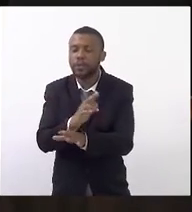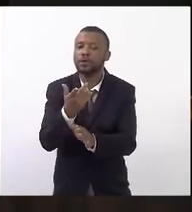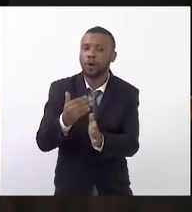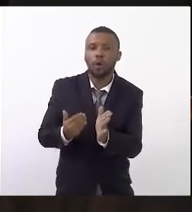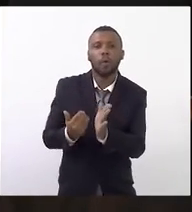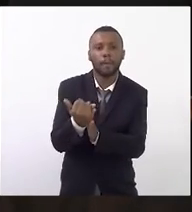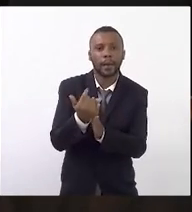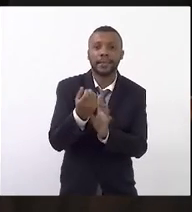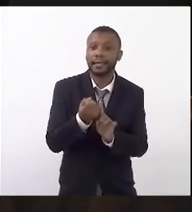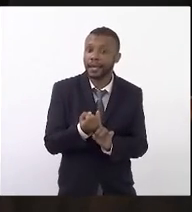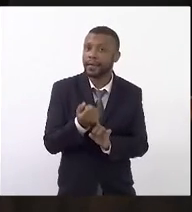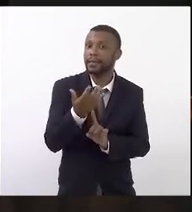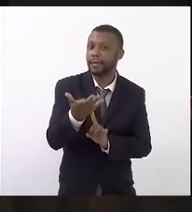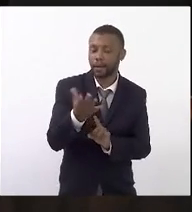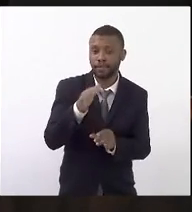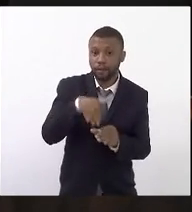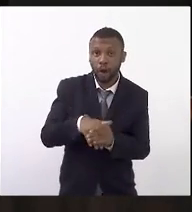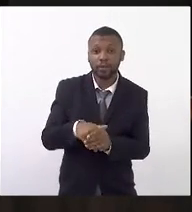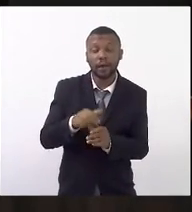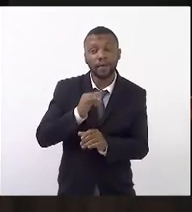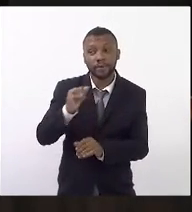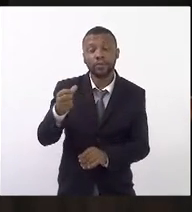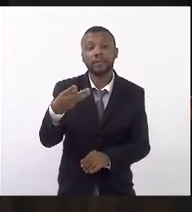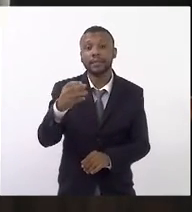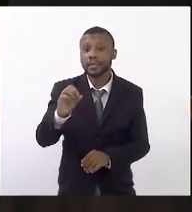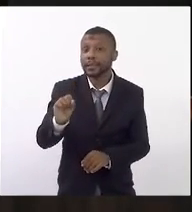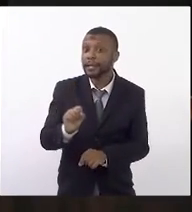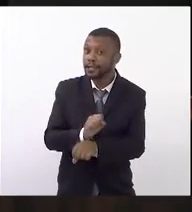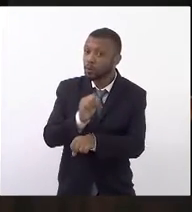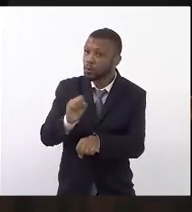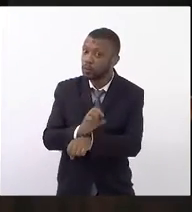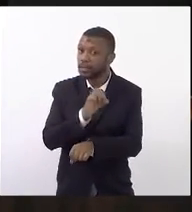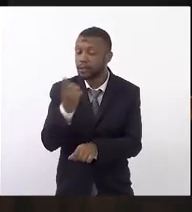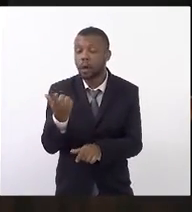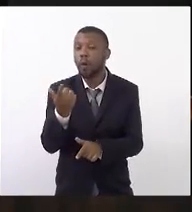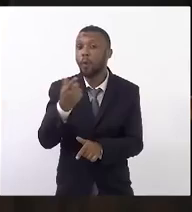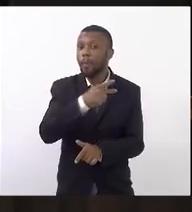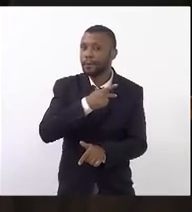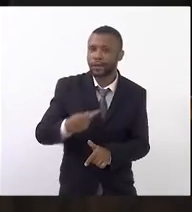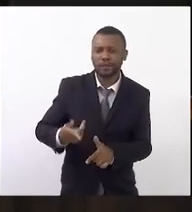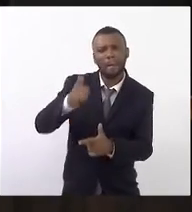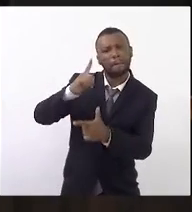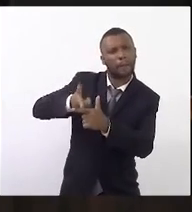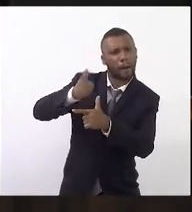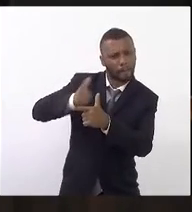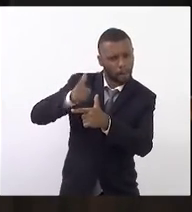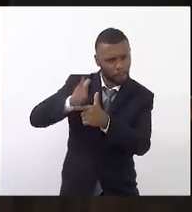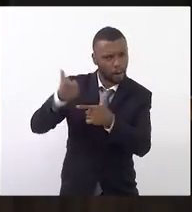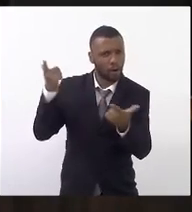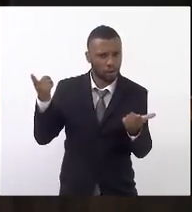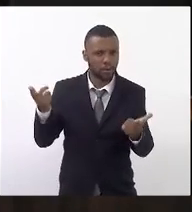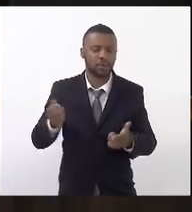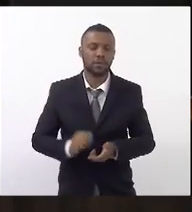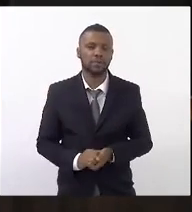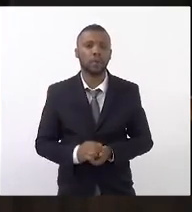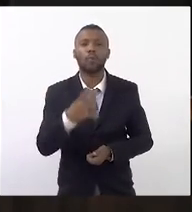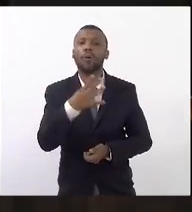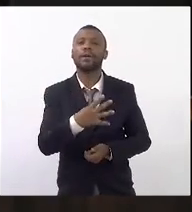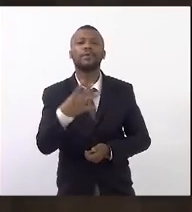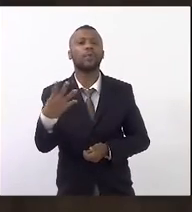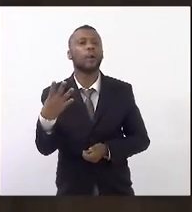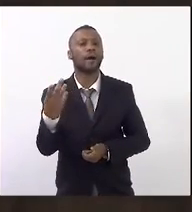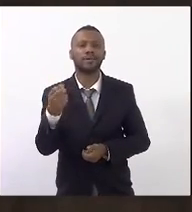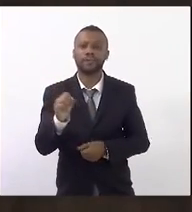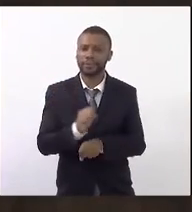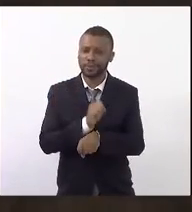ficar depois do Valdec. 30 segundos, hein, deputado? Senão o presidente puxa o seu orelho. 32. 44. Senhor